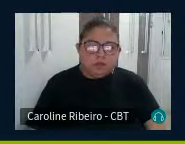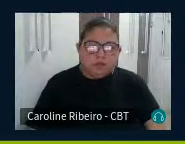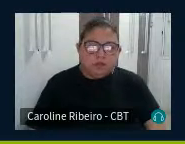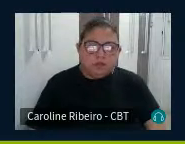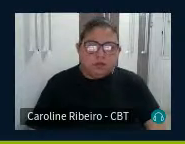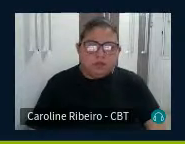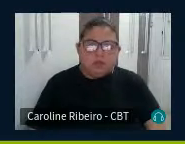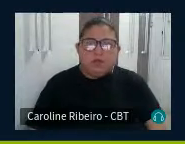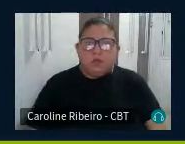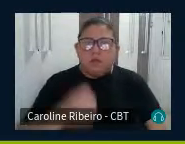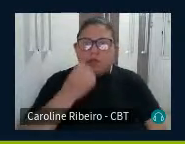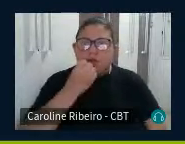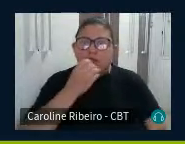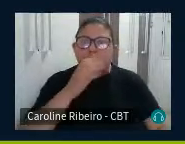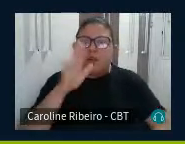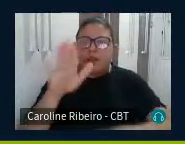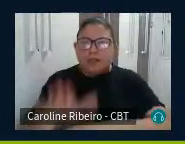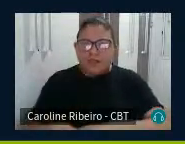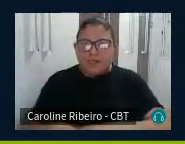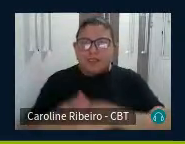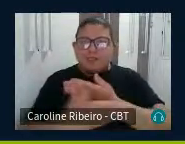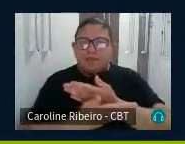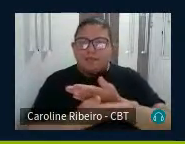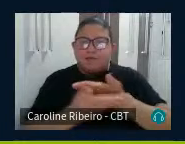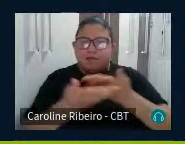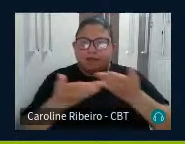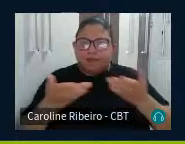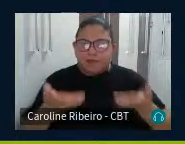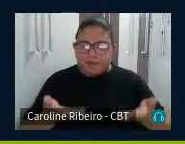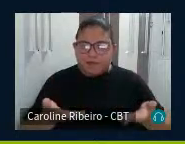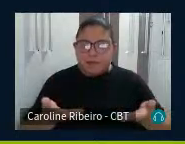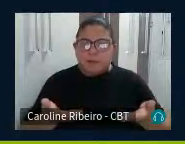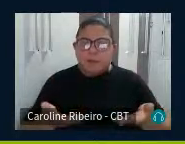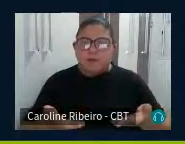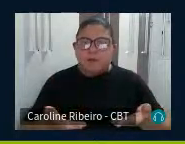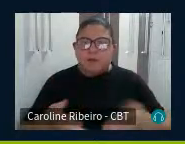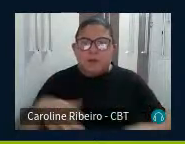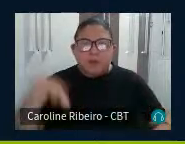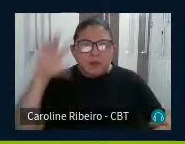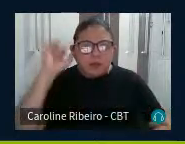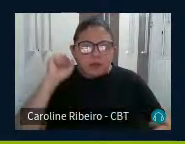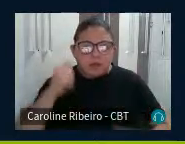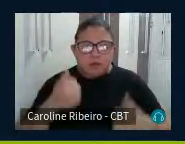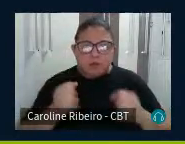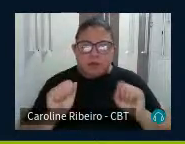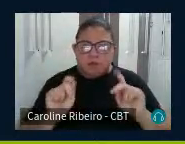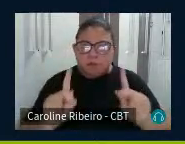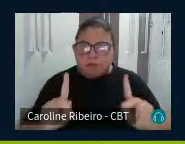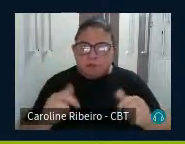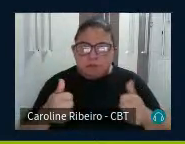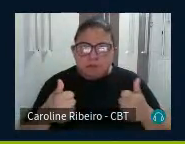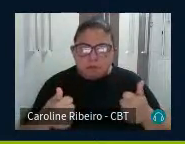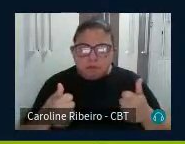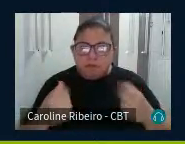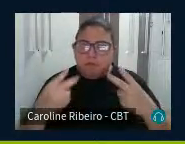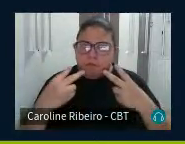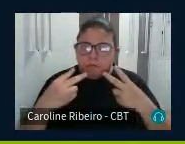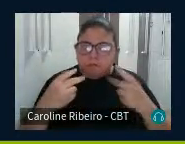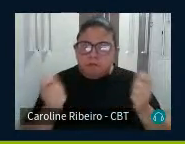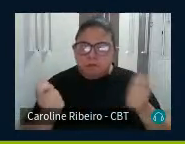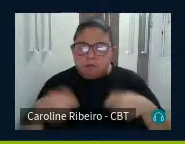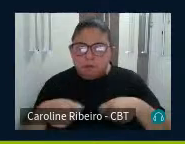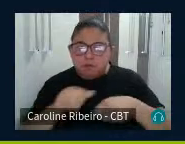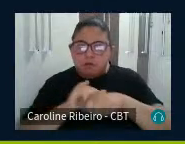Boa tarde a todos e a todas. Estão me ouvindo na RNP e no